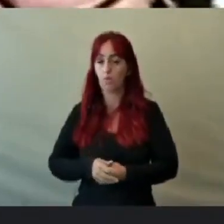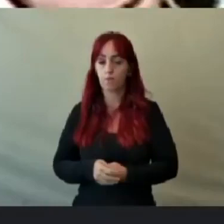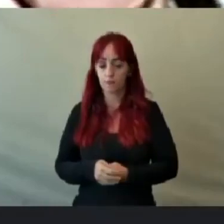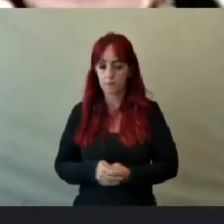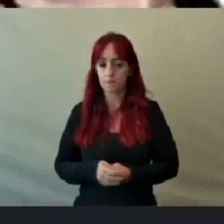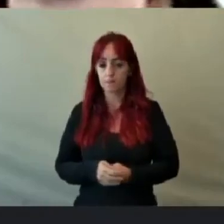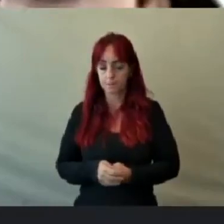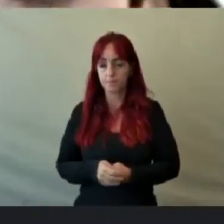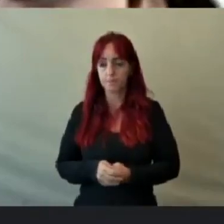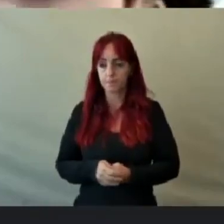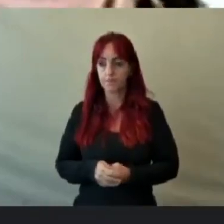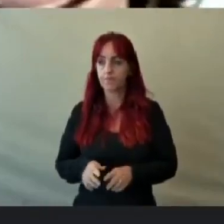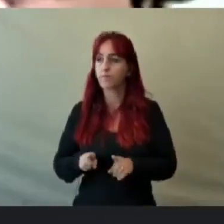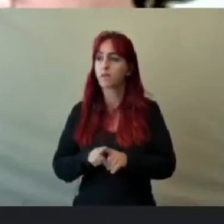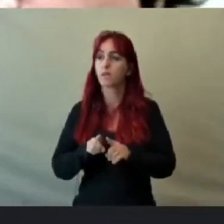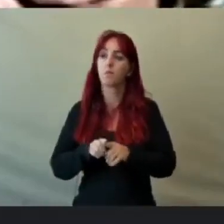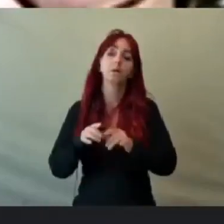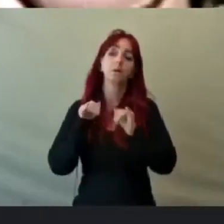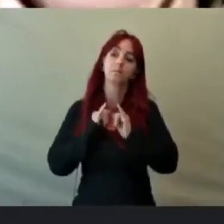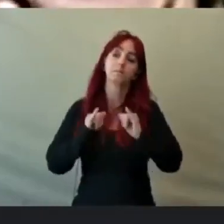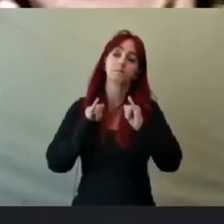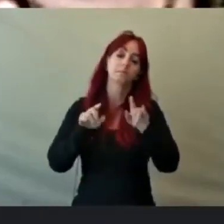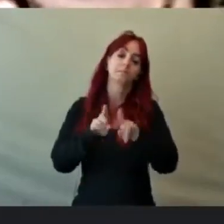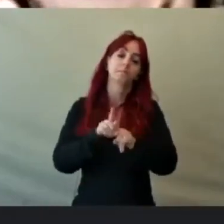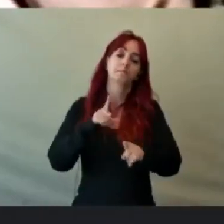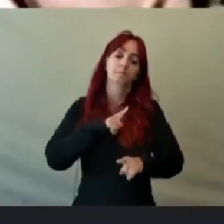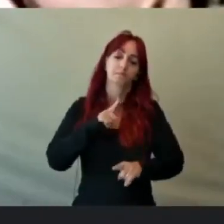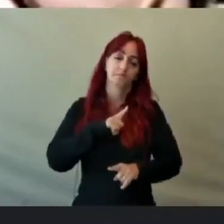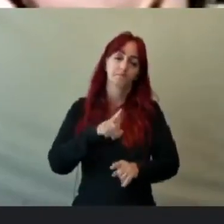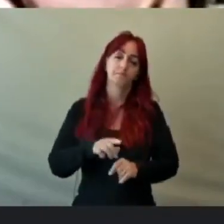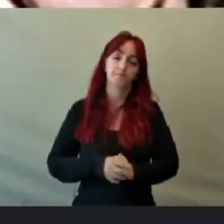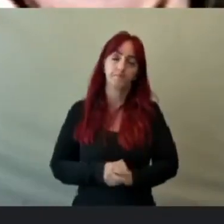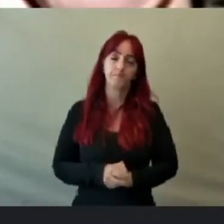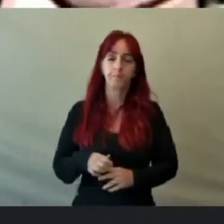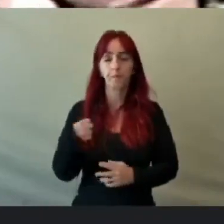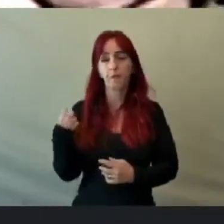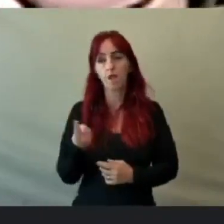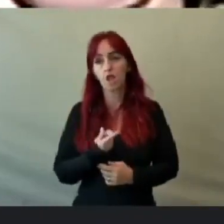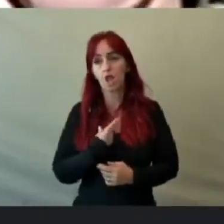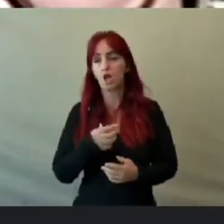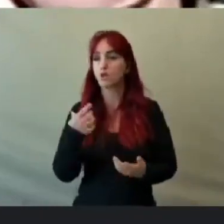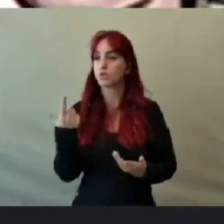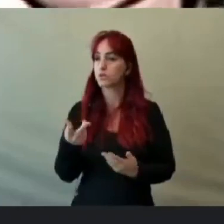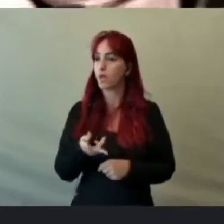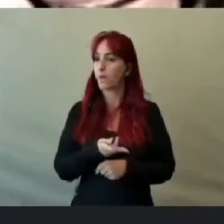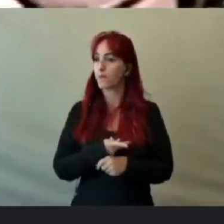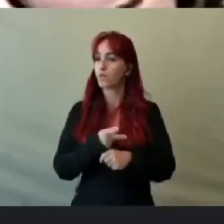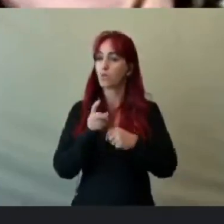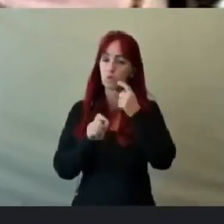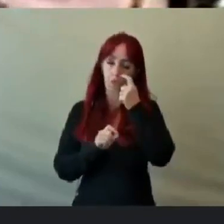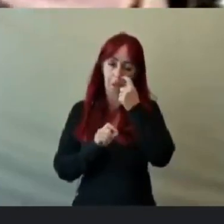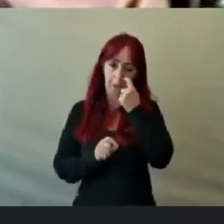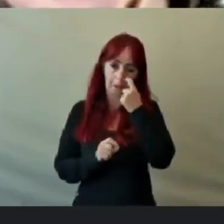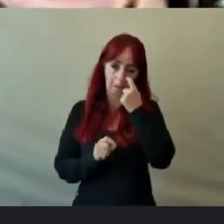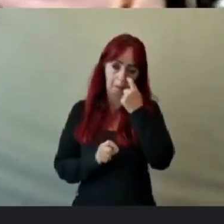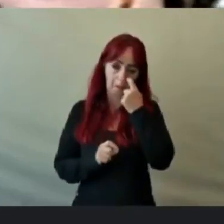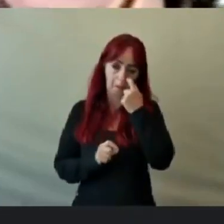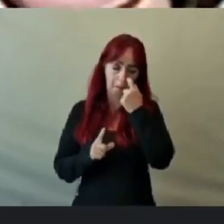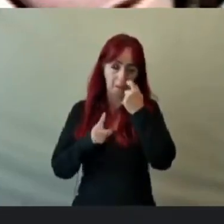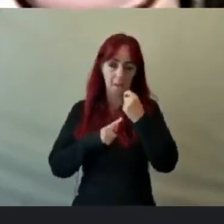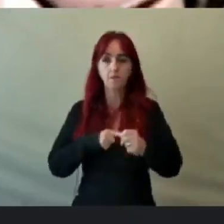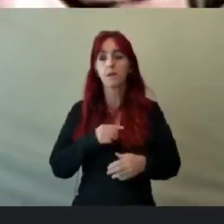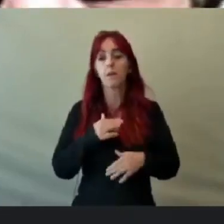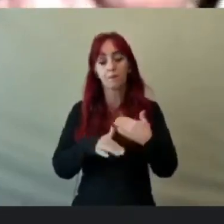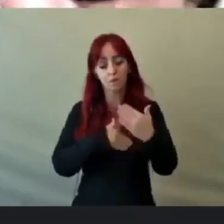passam por isso e aí a gente procura ter um processo de formação né continuar com os